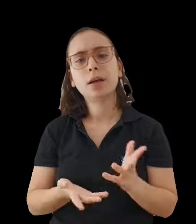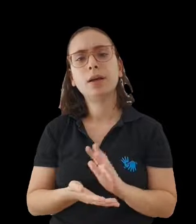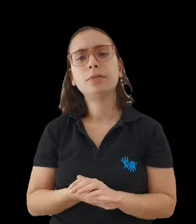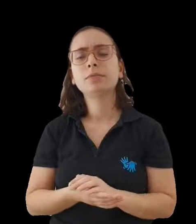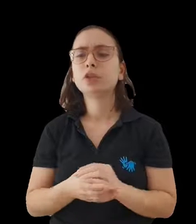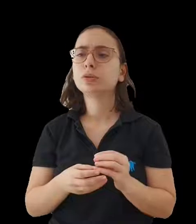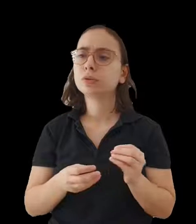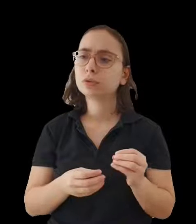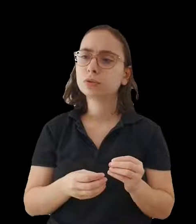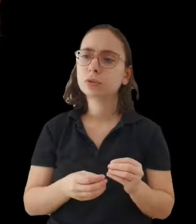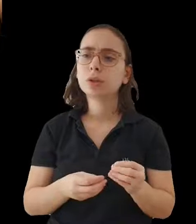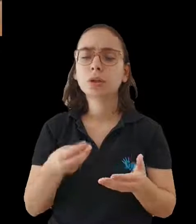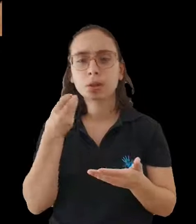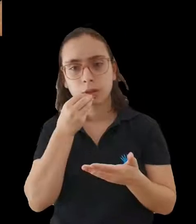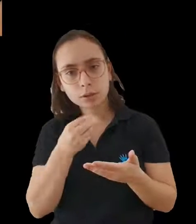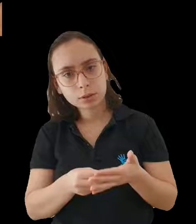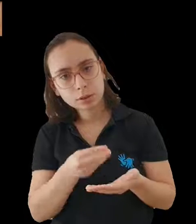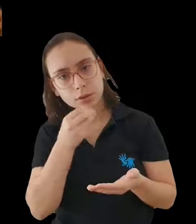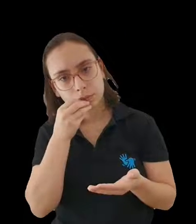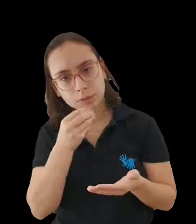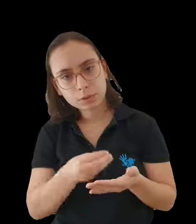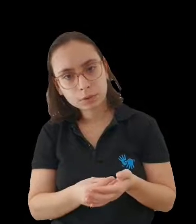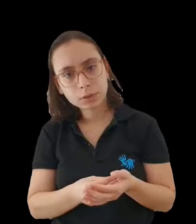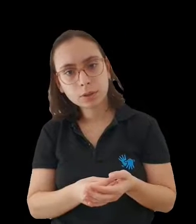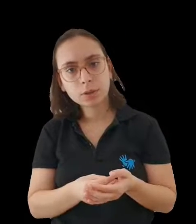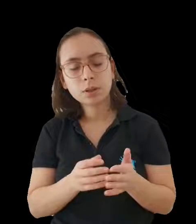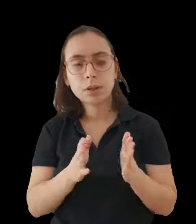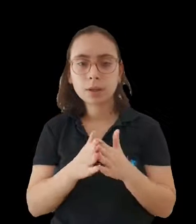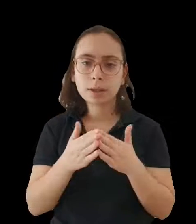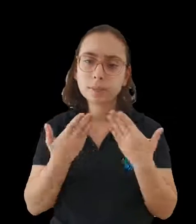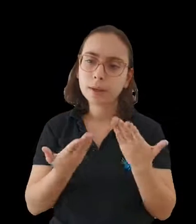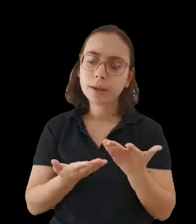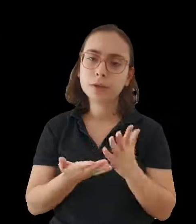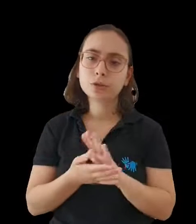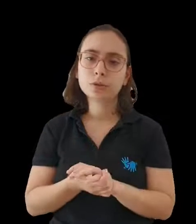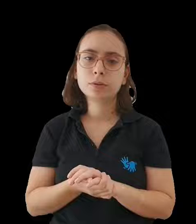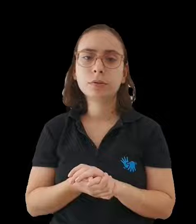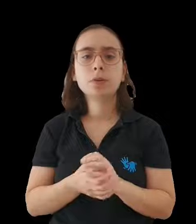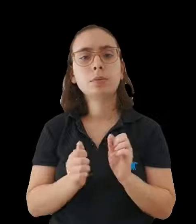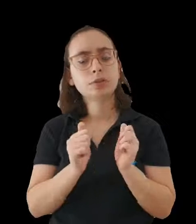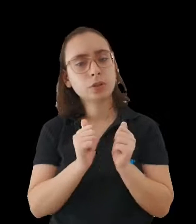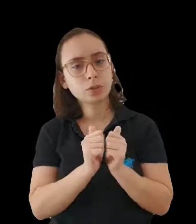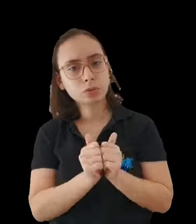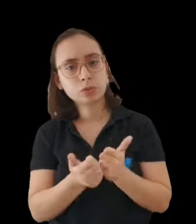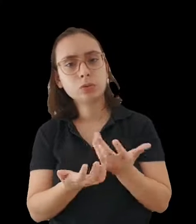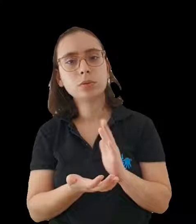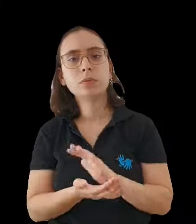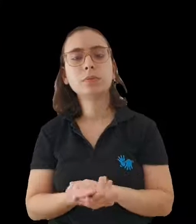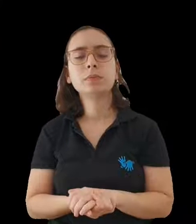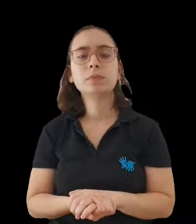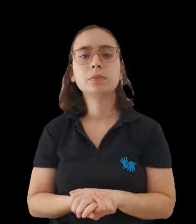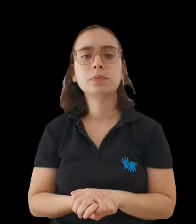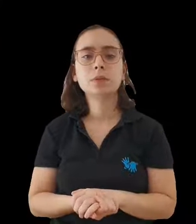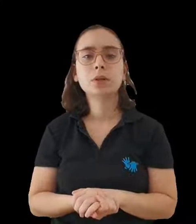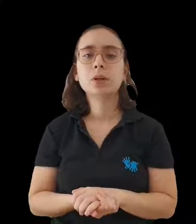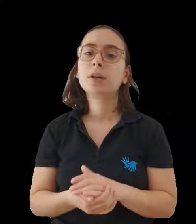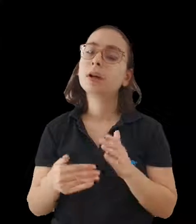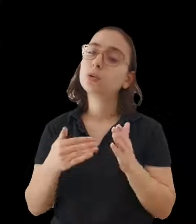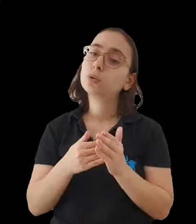dá sopinha, aí ela pede para ele ficar junto e tal. E aí a última